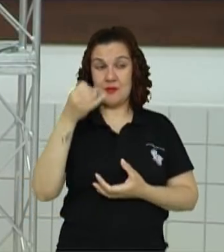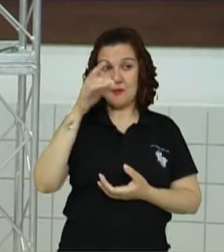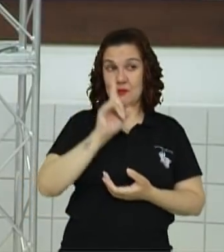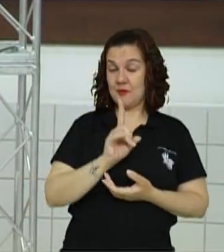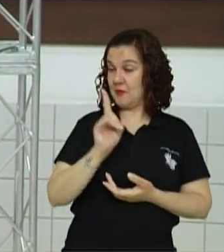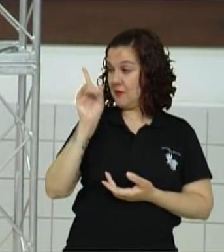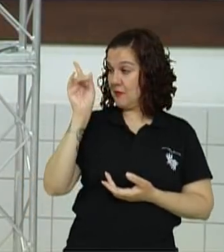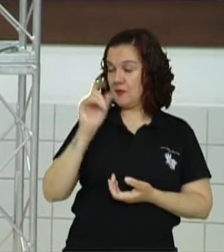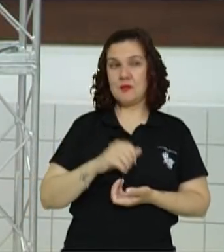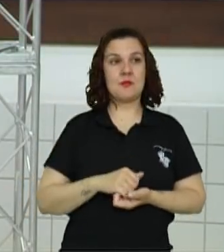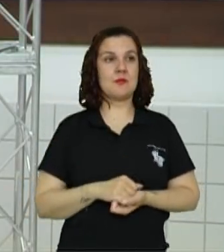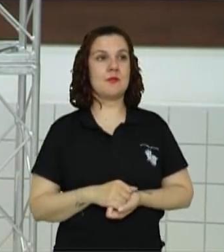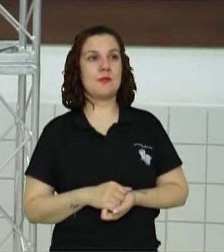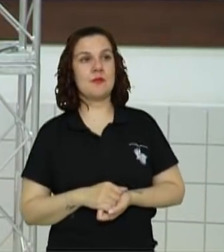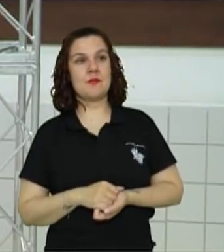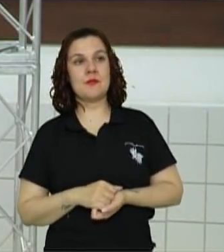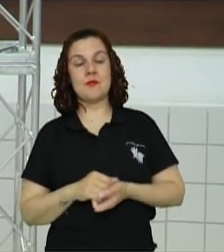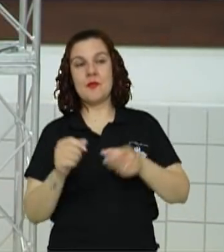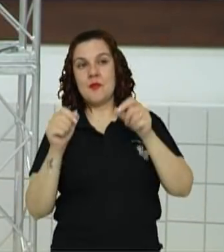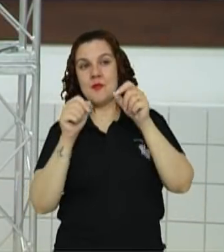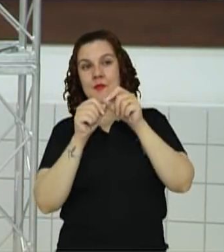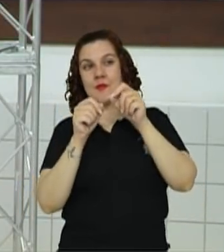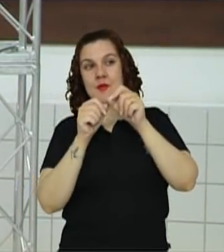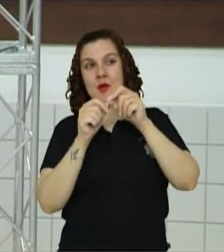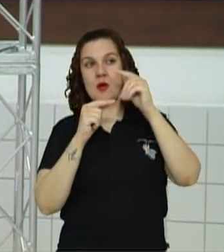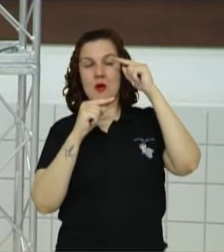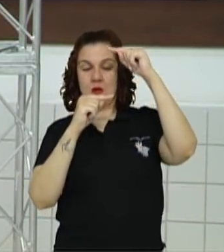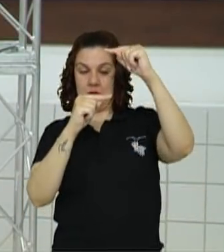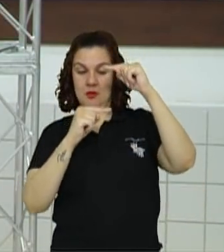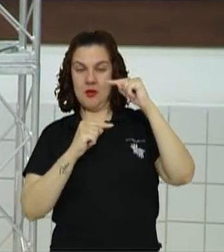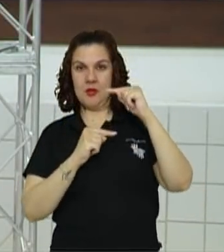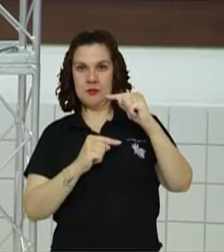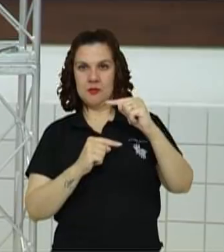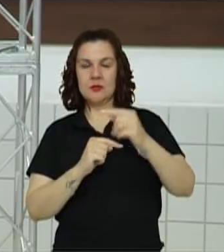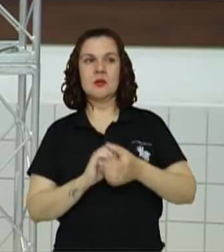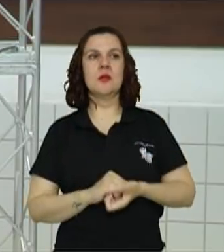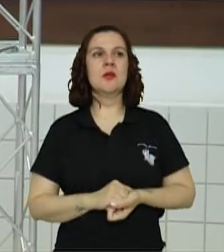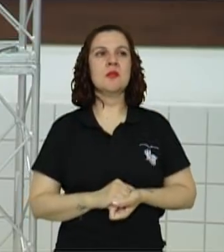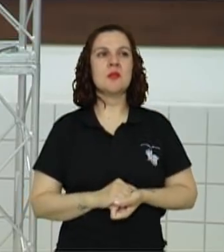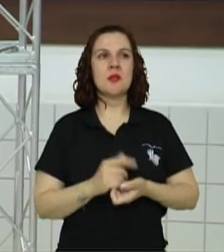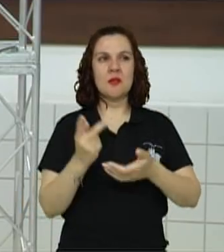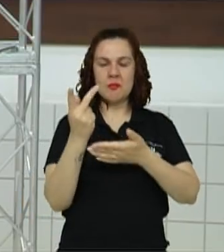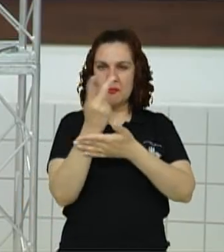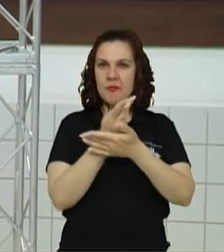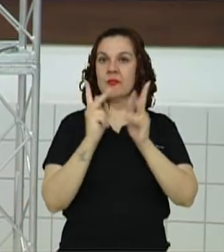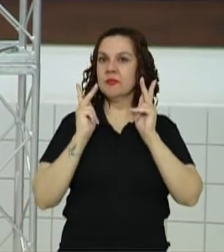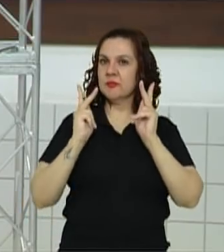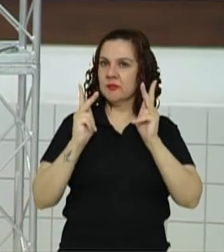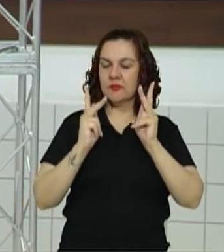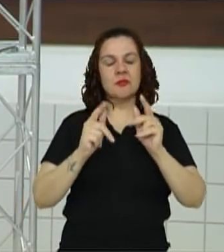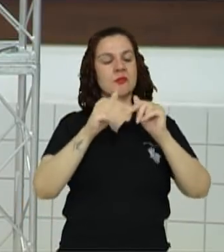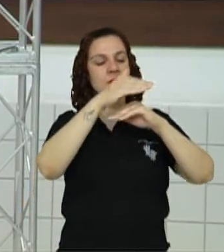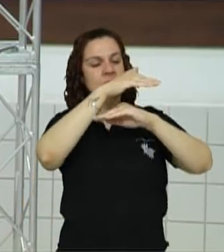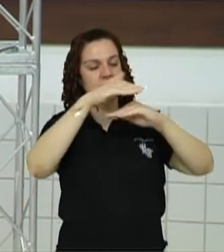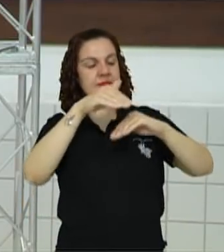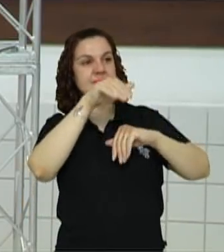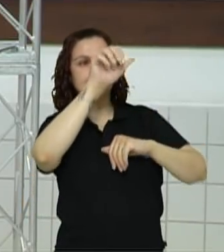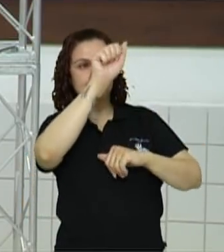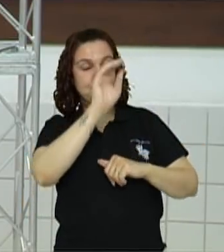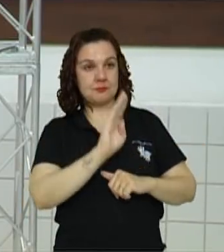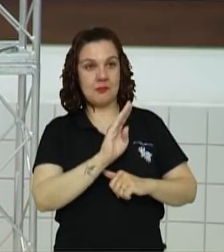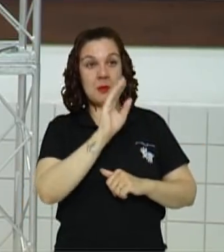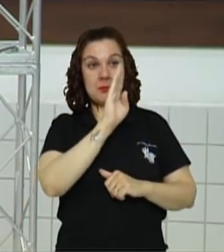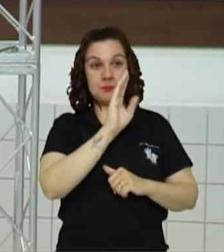quadro. Veja que eu procuro escrever essa proporção sempre buscando a mesma reta. AB